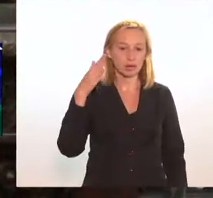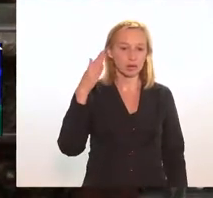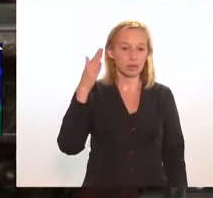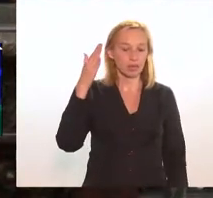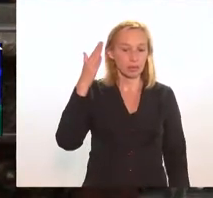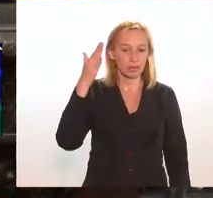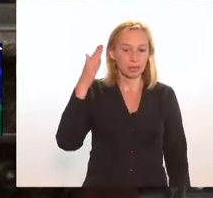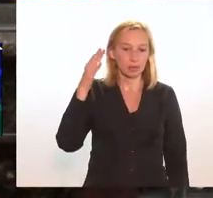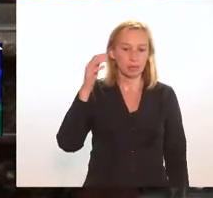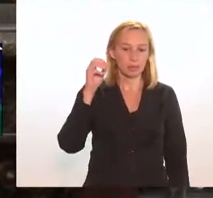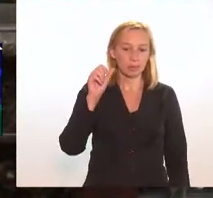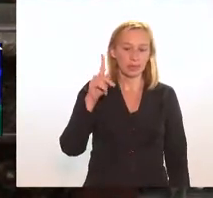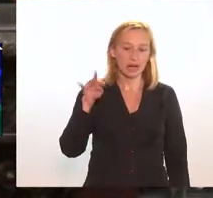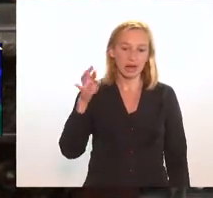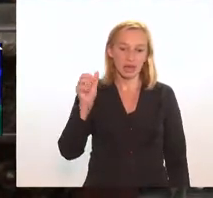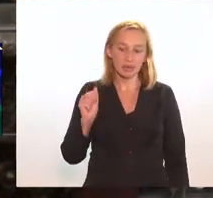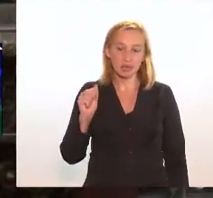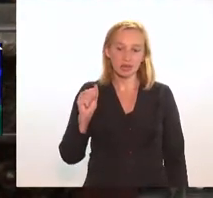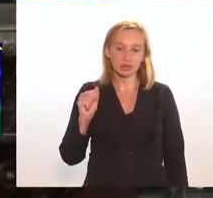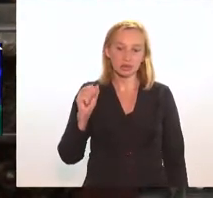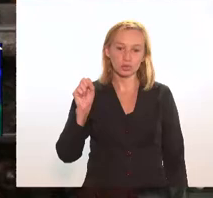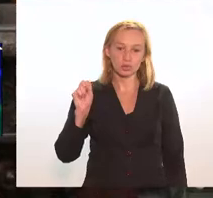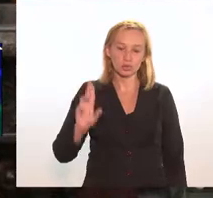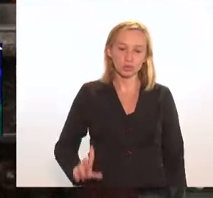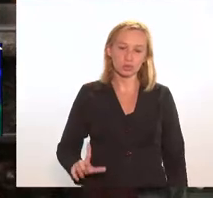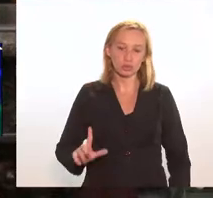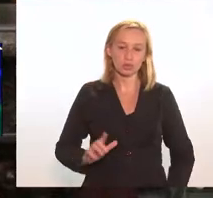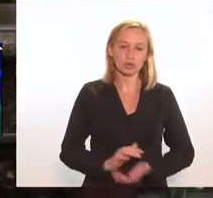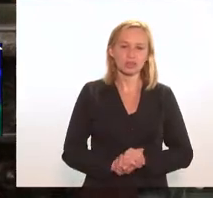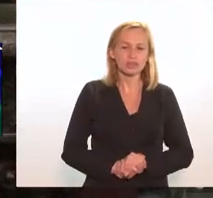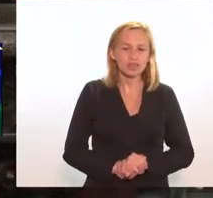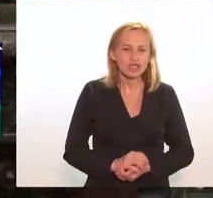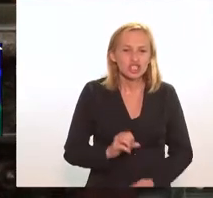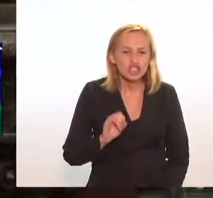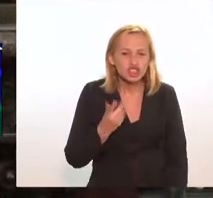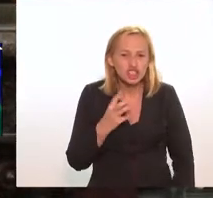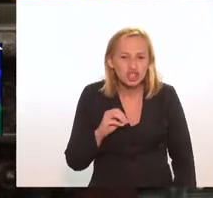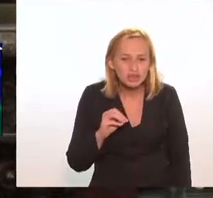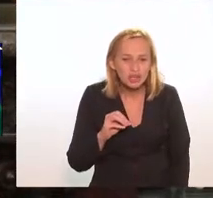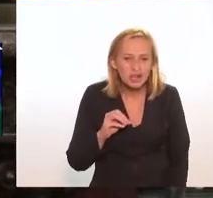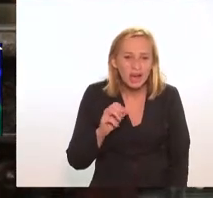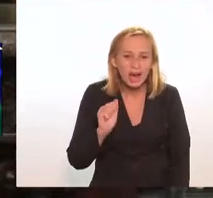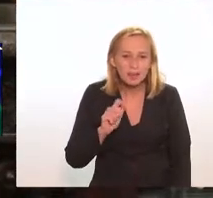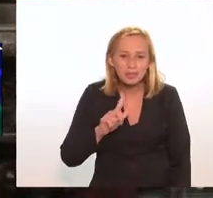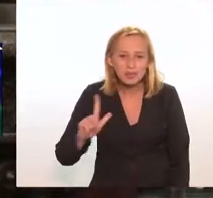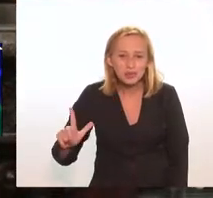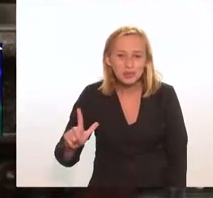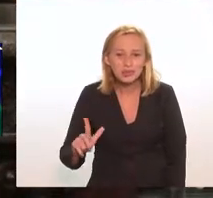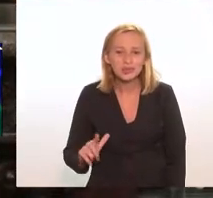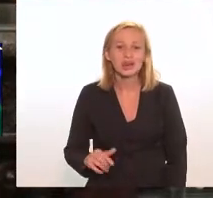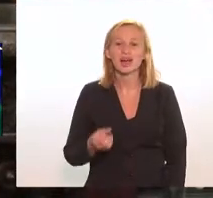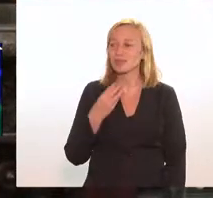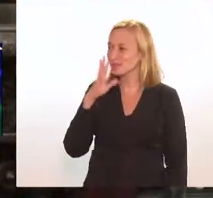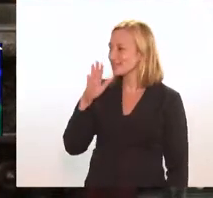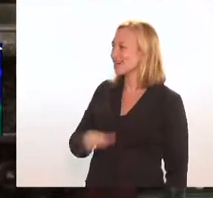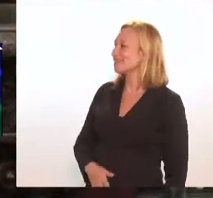deputado Eurico. Deputado Carlos. Chiquinho de quê? Chiquinho da Mil. Ah, boa